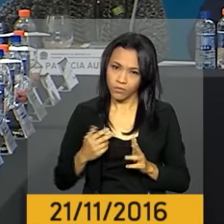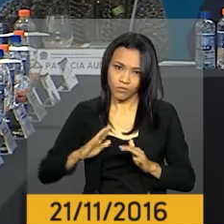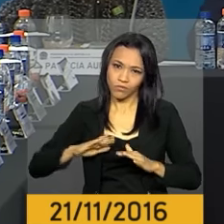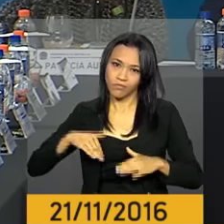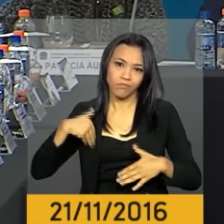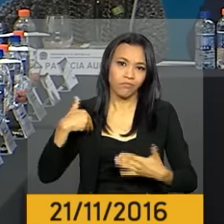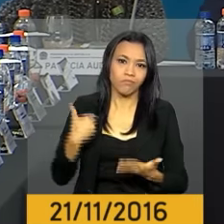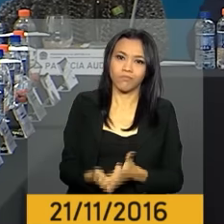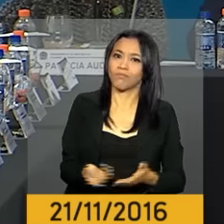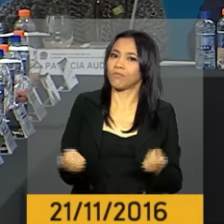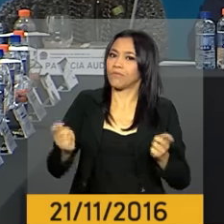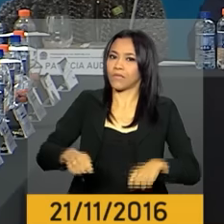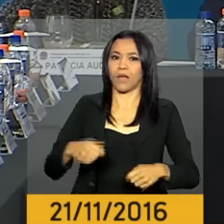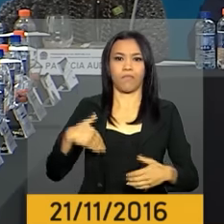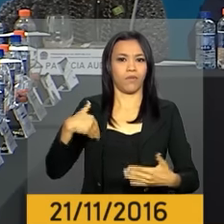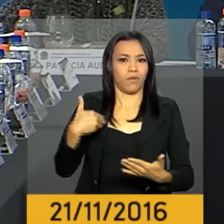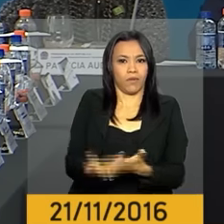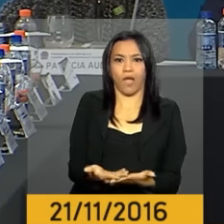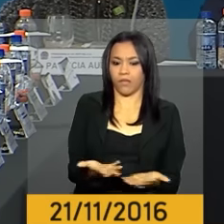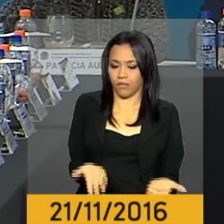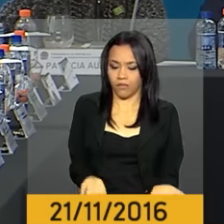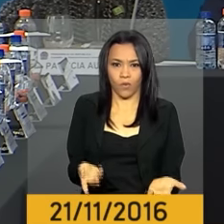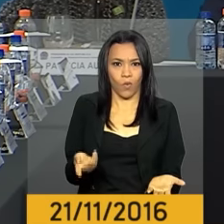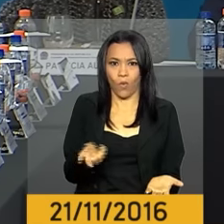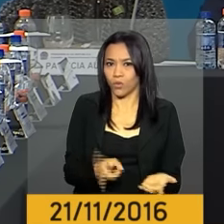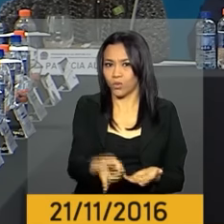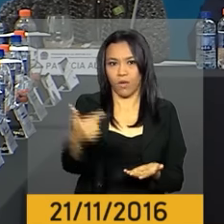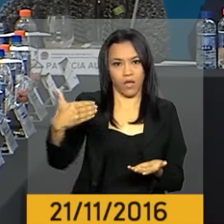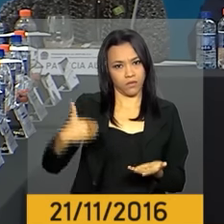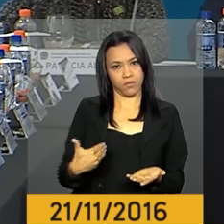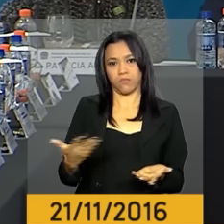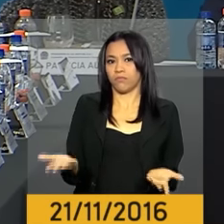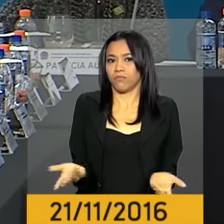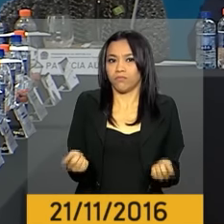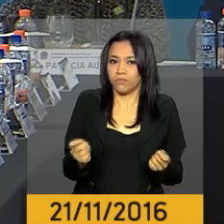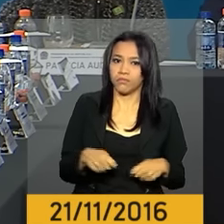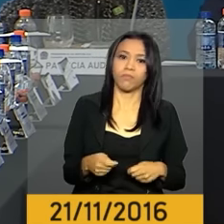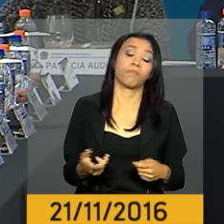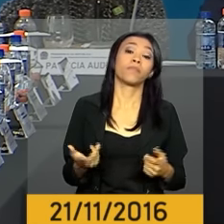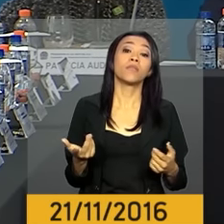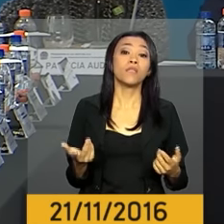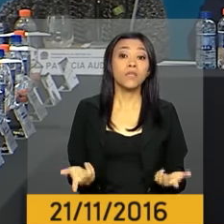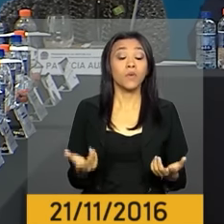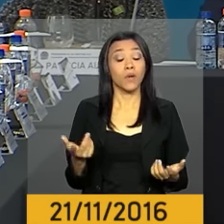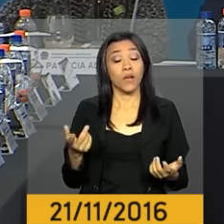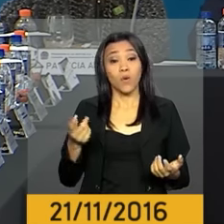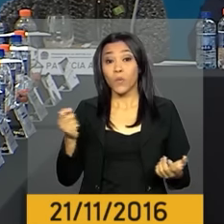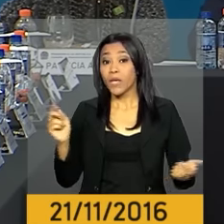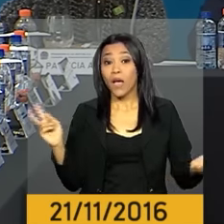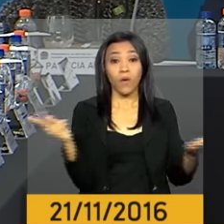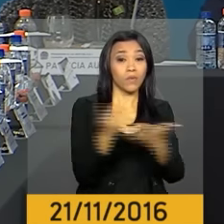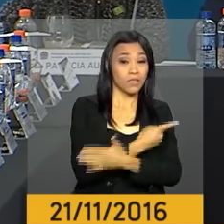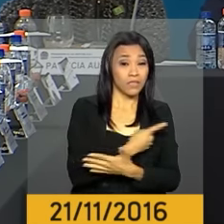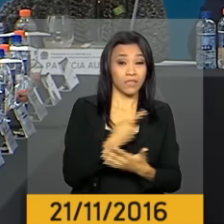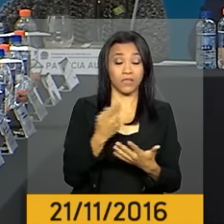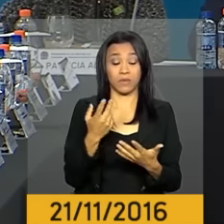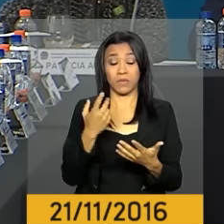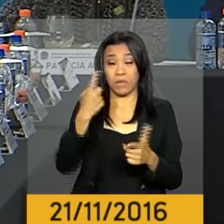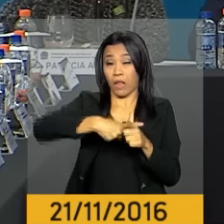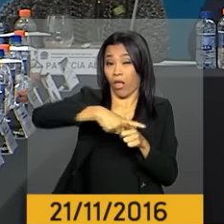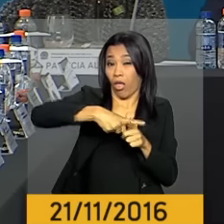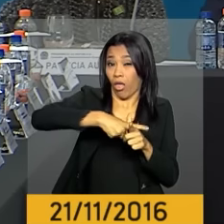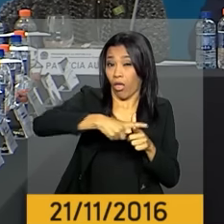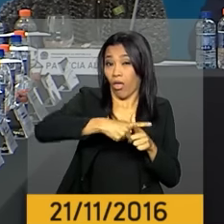Devo dizer, para não haver dúvida, de que a gigantesca crise que herdamos